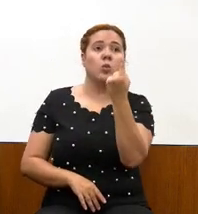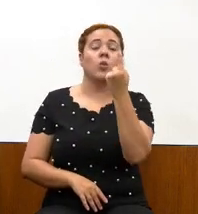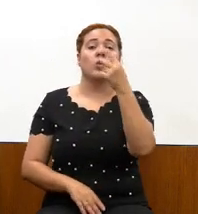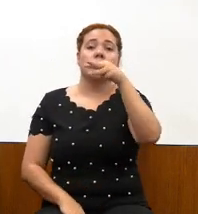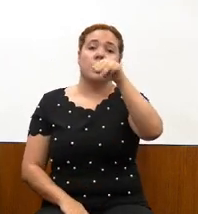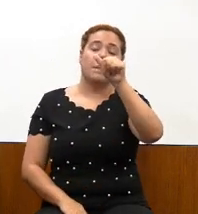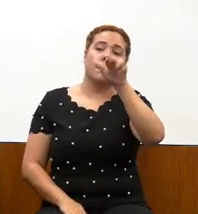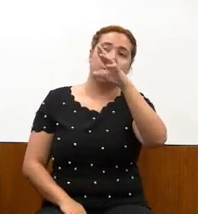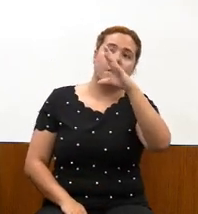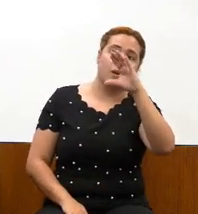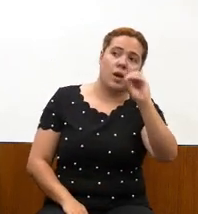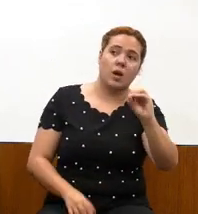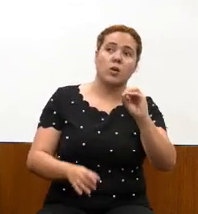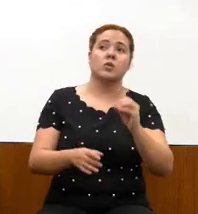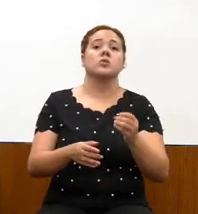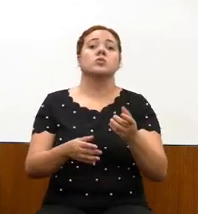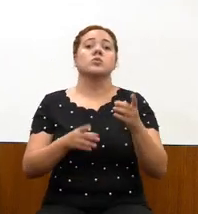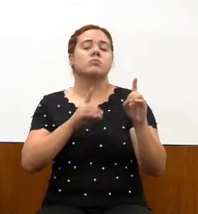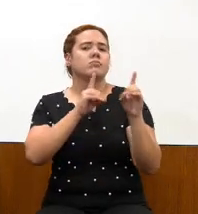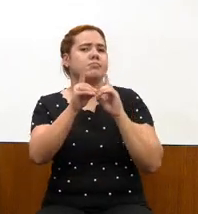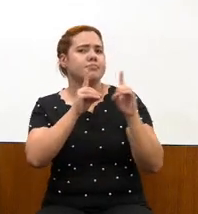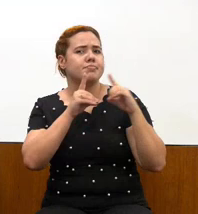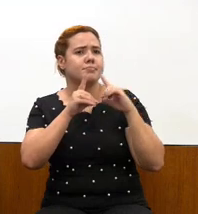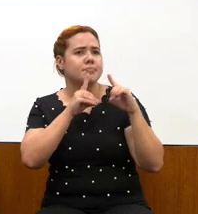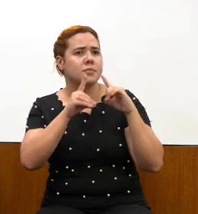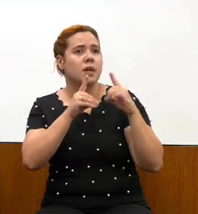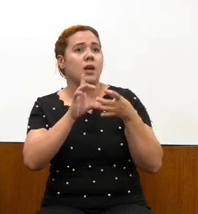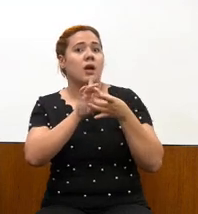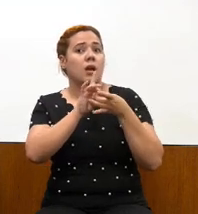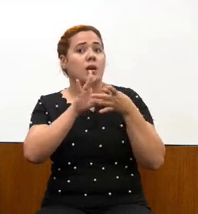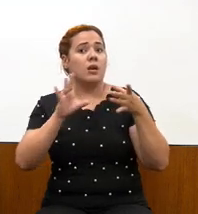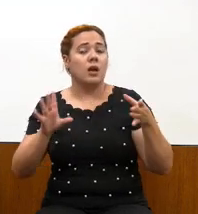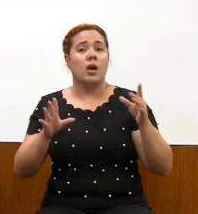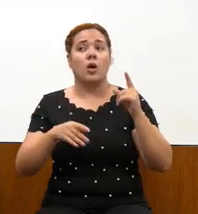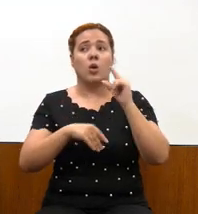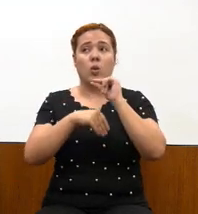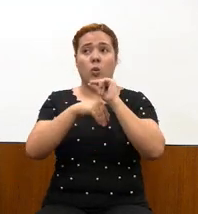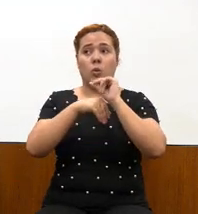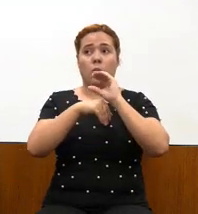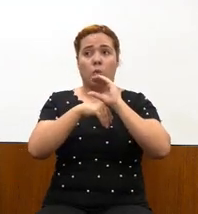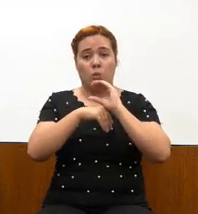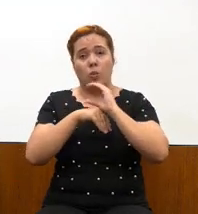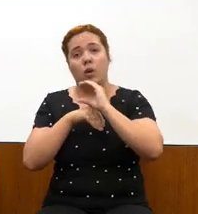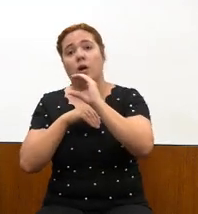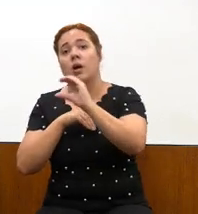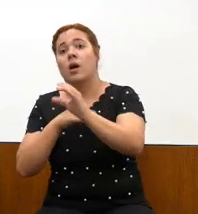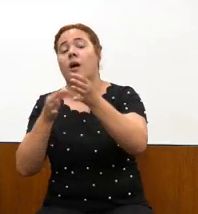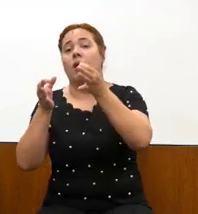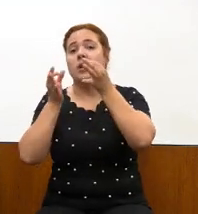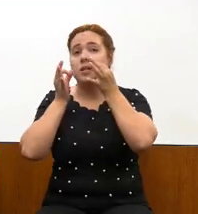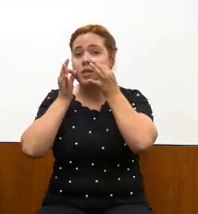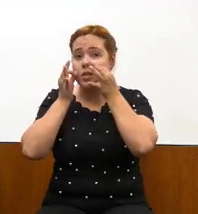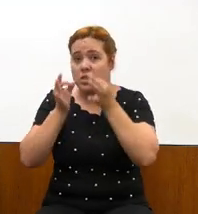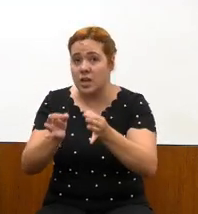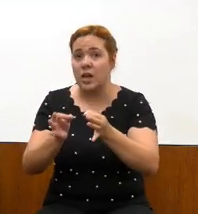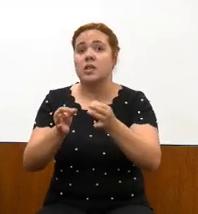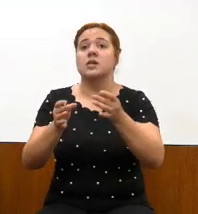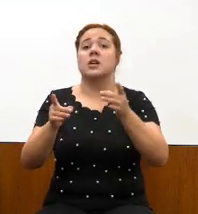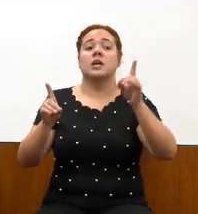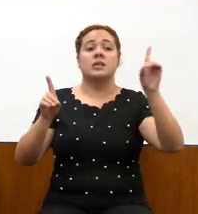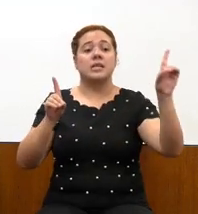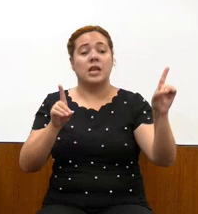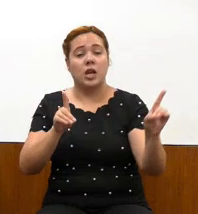promovemos um debate abrangente acerca das políticas destinadas à atenção e inclusão das pessoas com